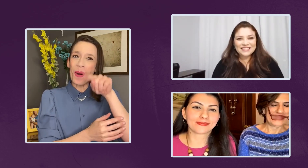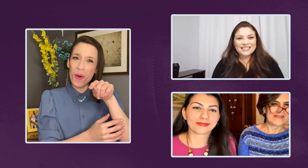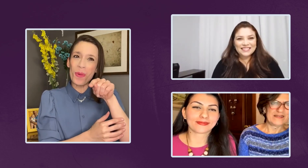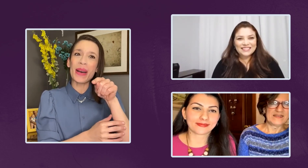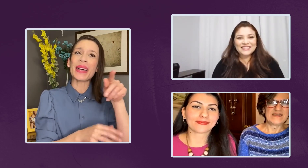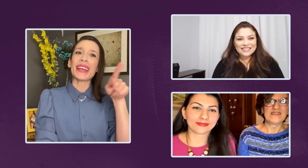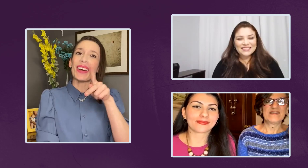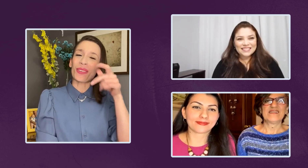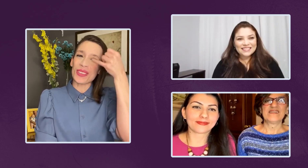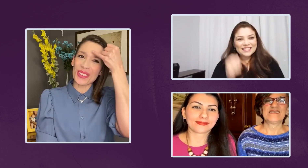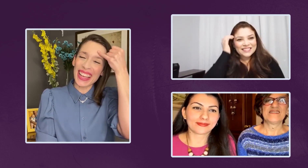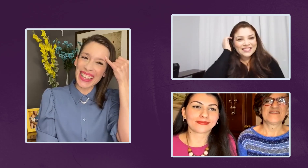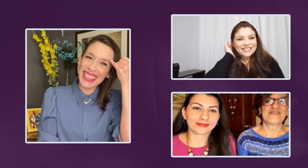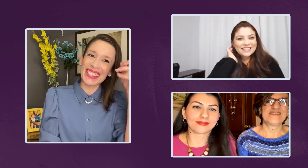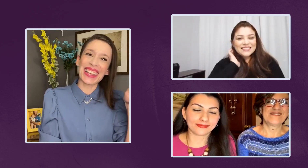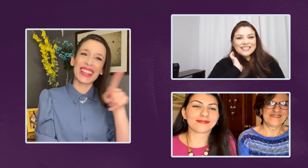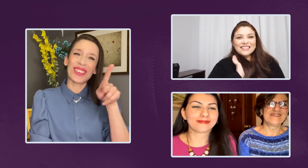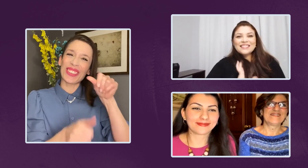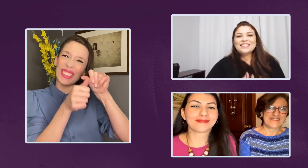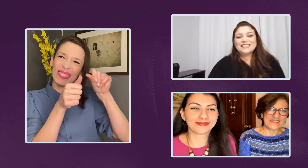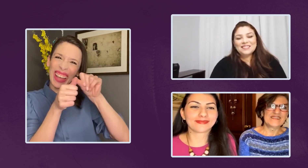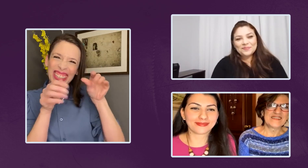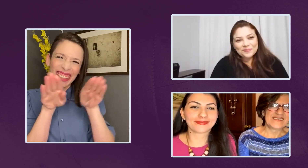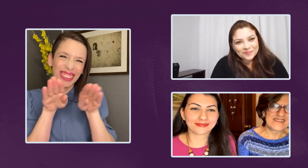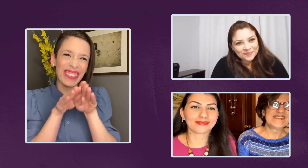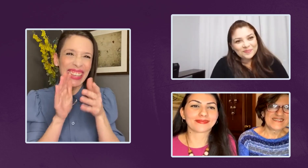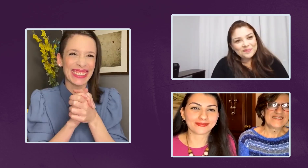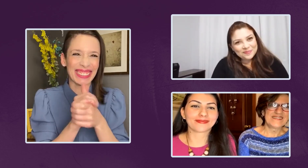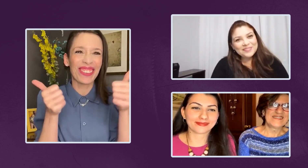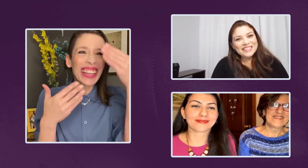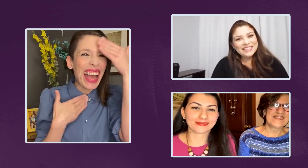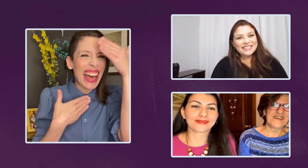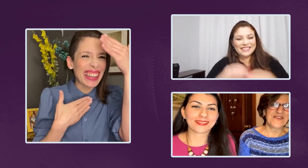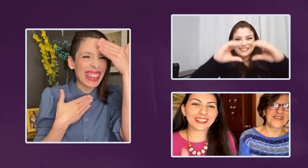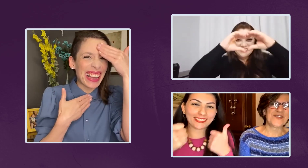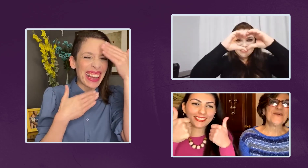o @, da professora Isa e da professora Paty também.